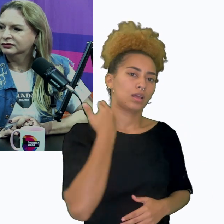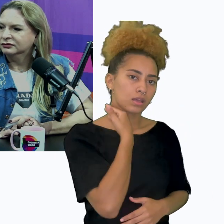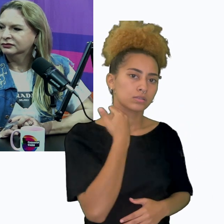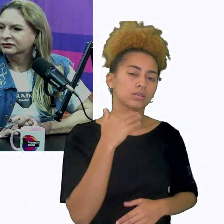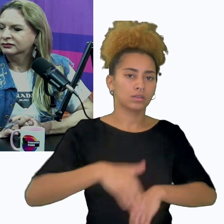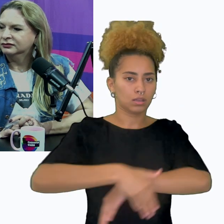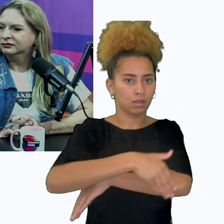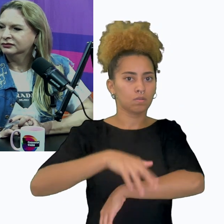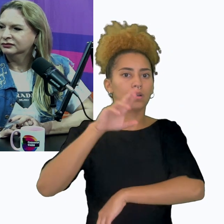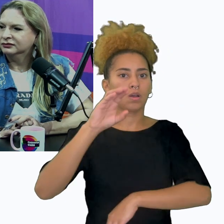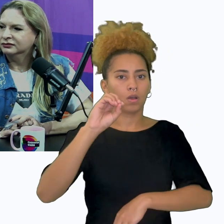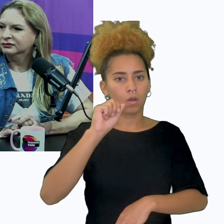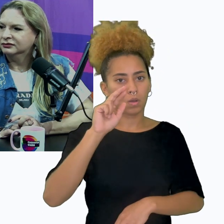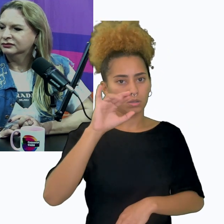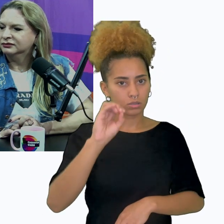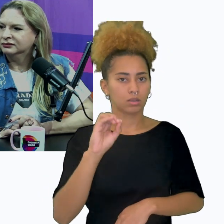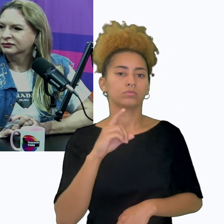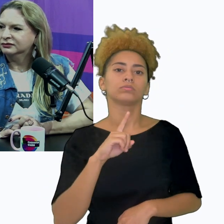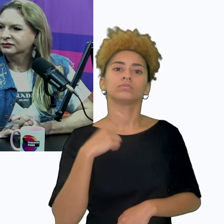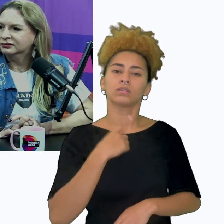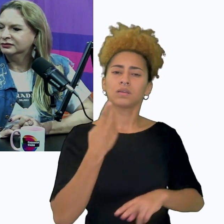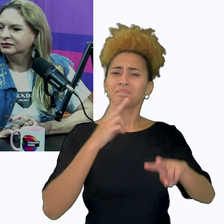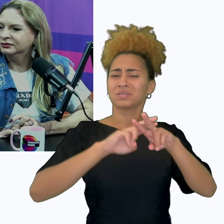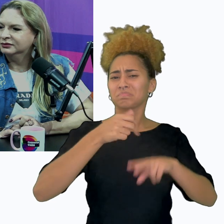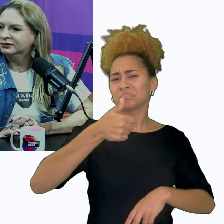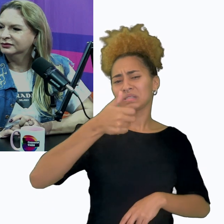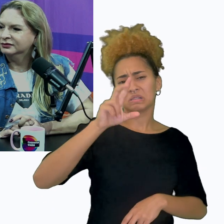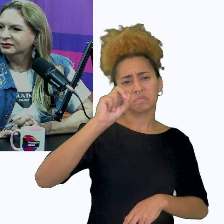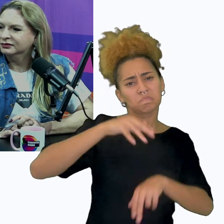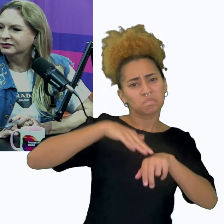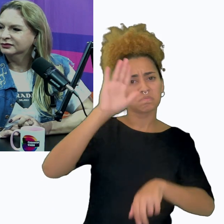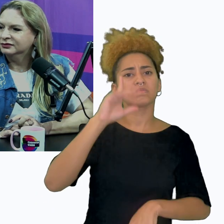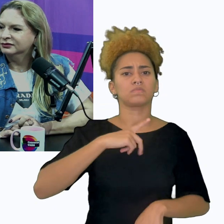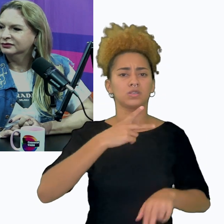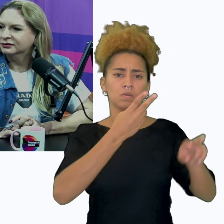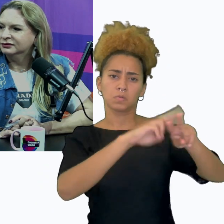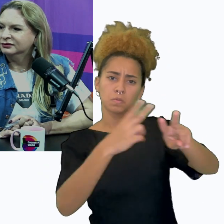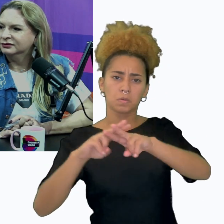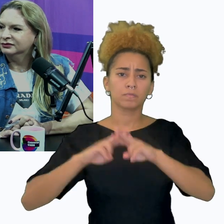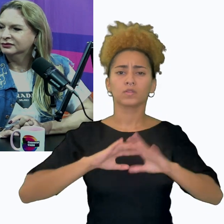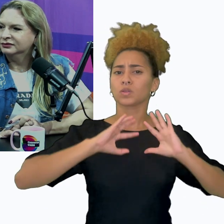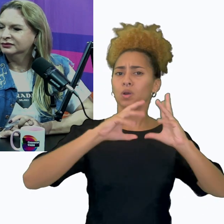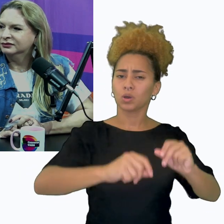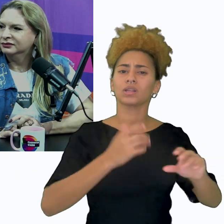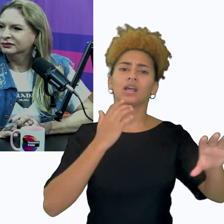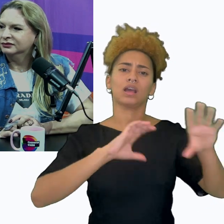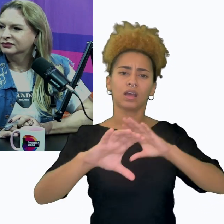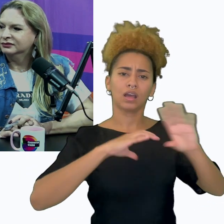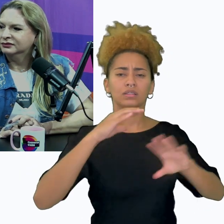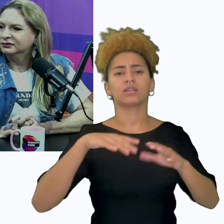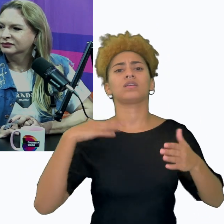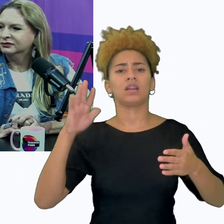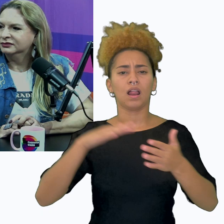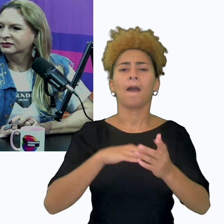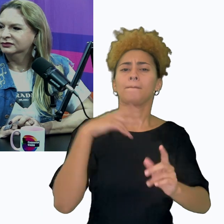delegacia, ali na Rua do Rosário, aquela delegacia do centro, foi preso mais de 150 pessoas nesse dia, todas cantando